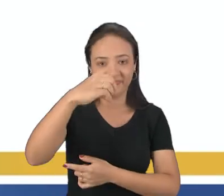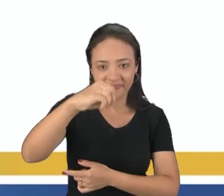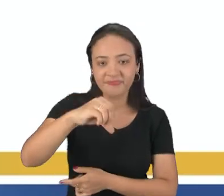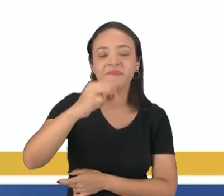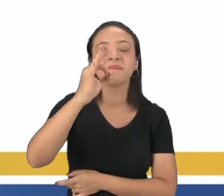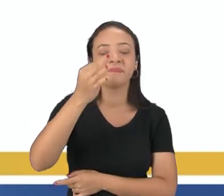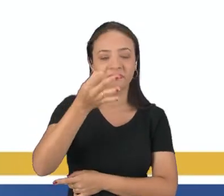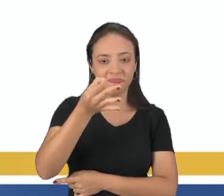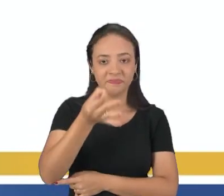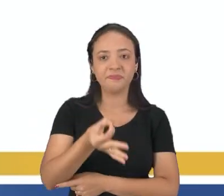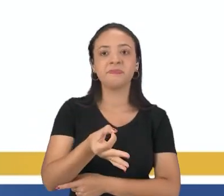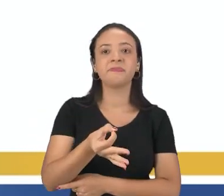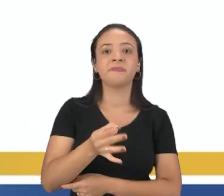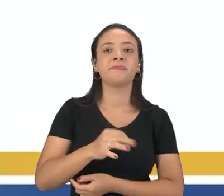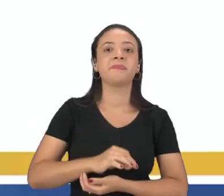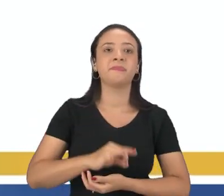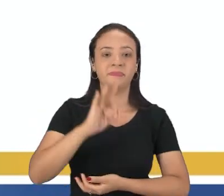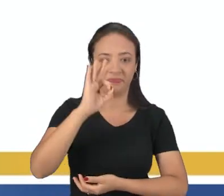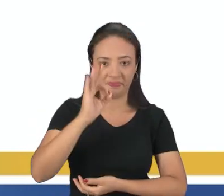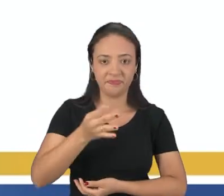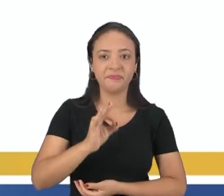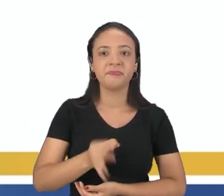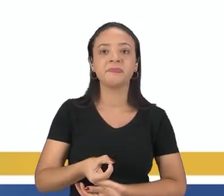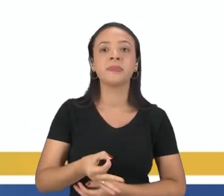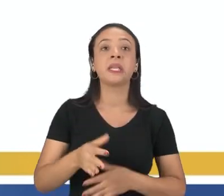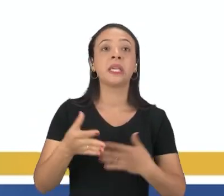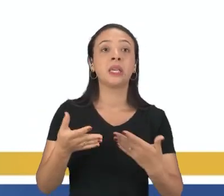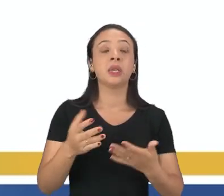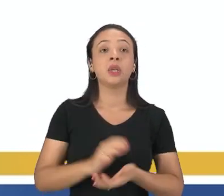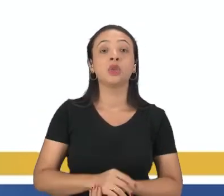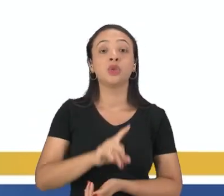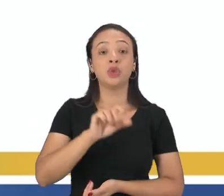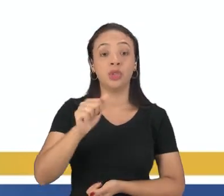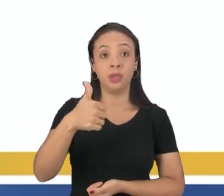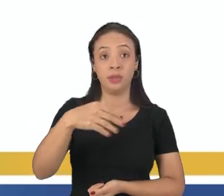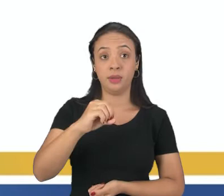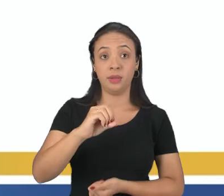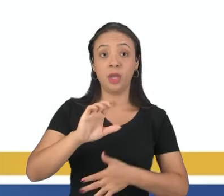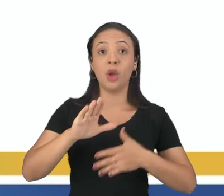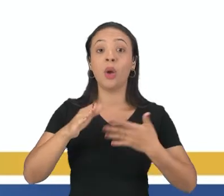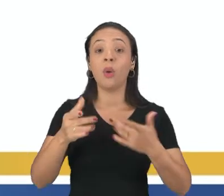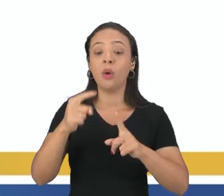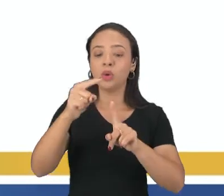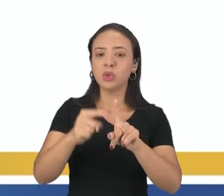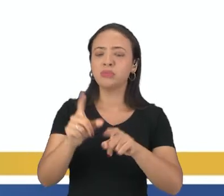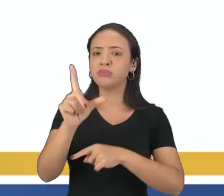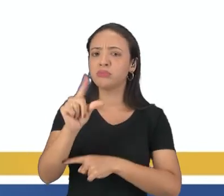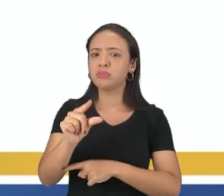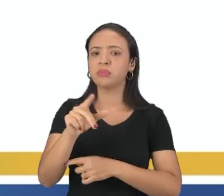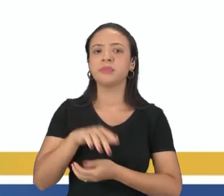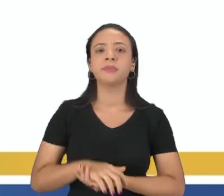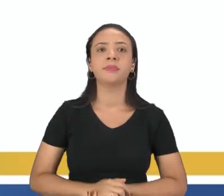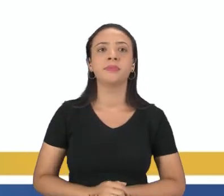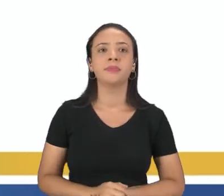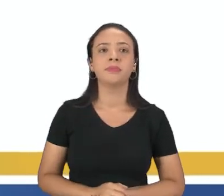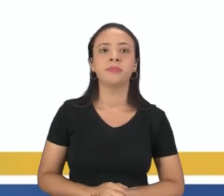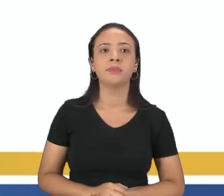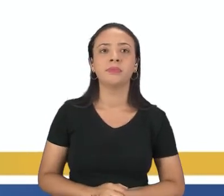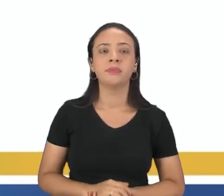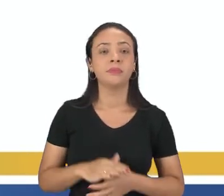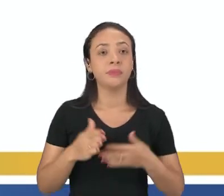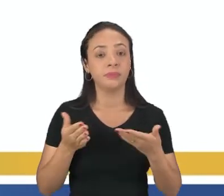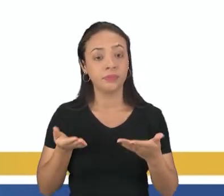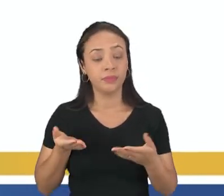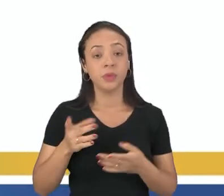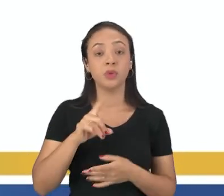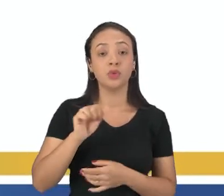29 graus Celsius, né? No dia 10, qual foi a temperatura mínima? Vamos analisar? No